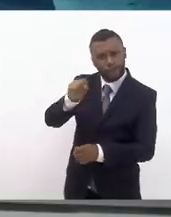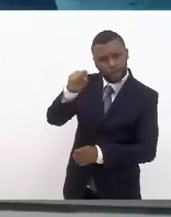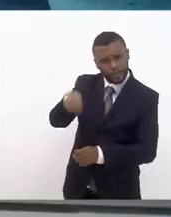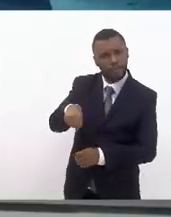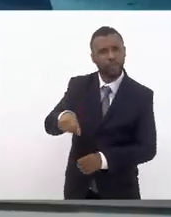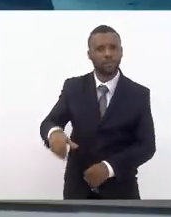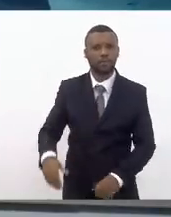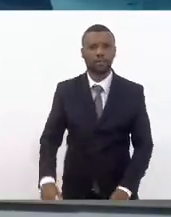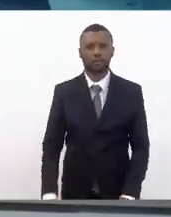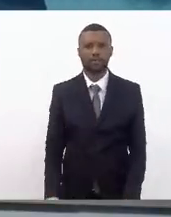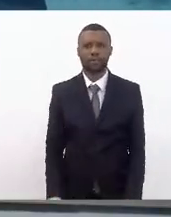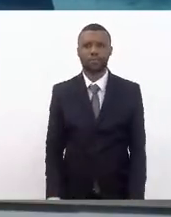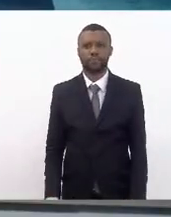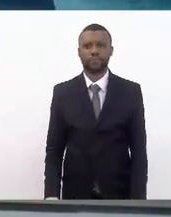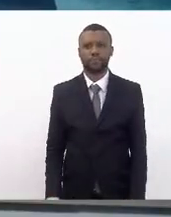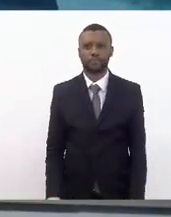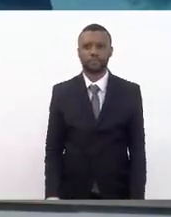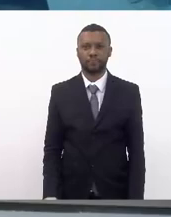presidente.